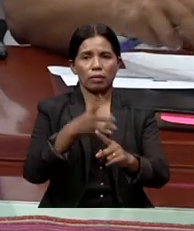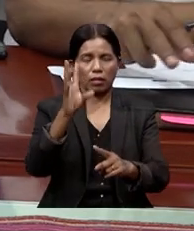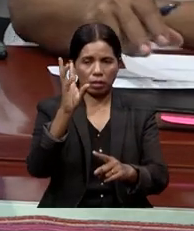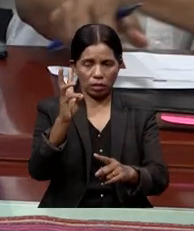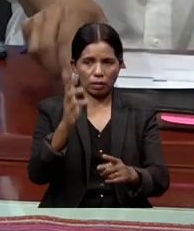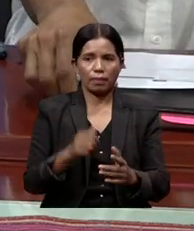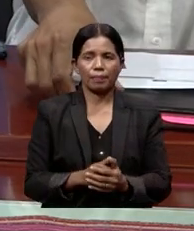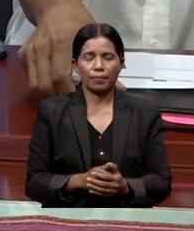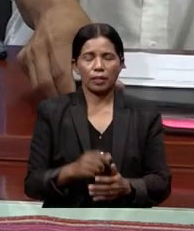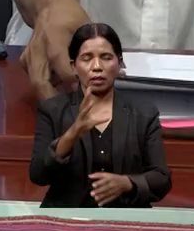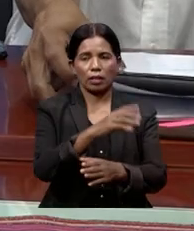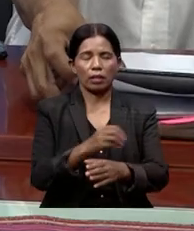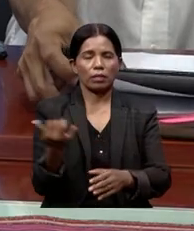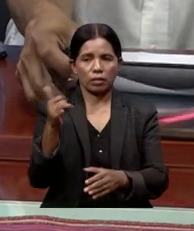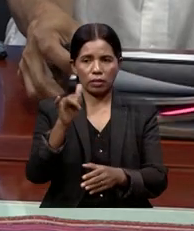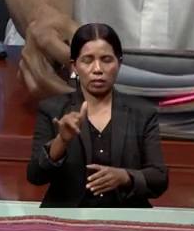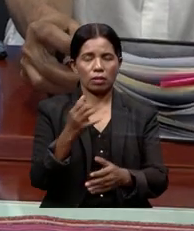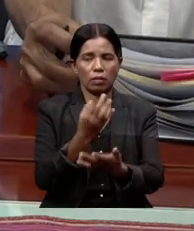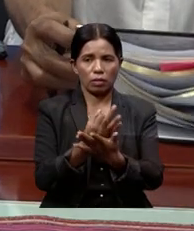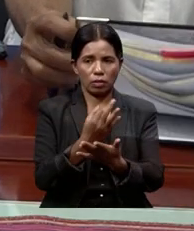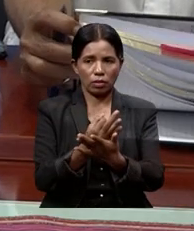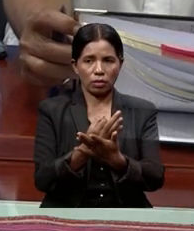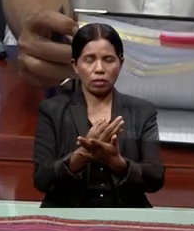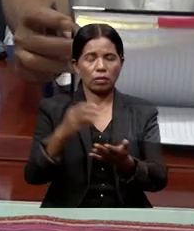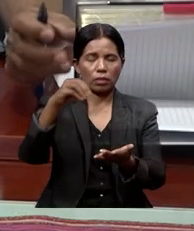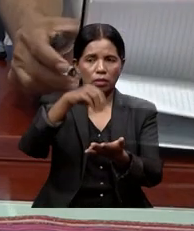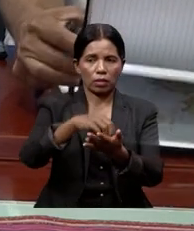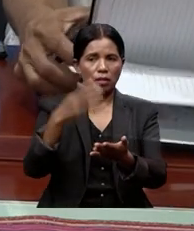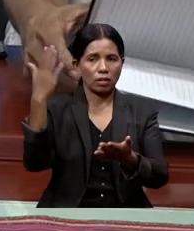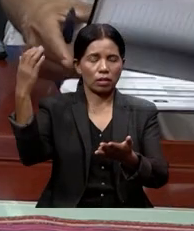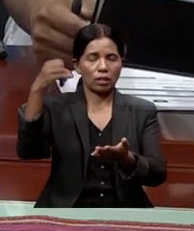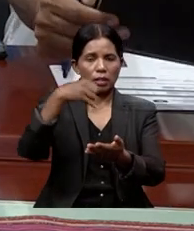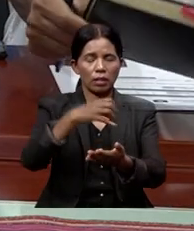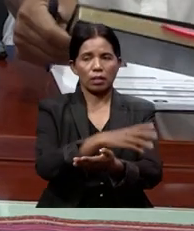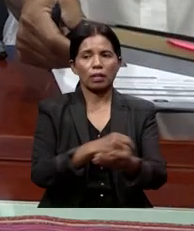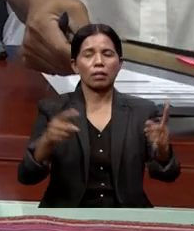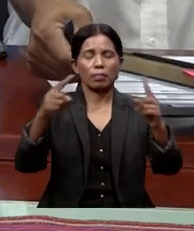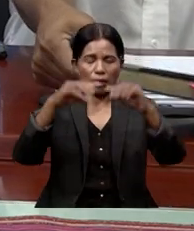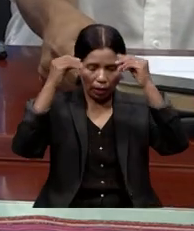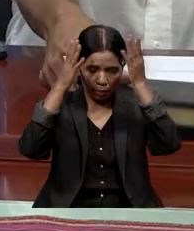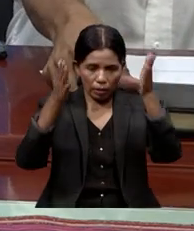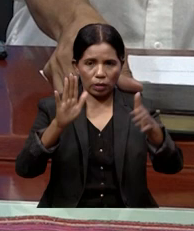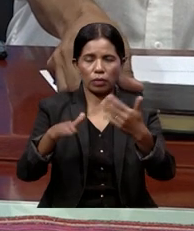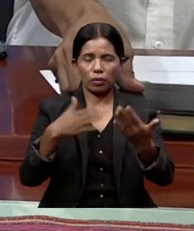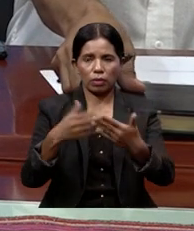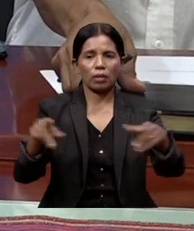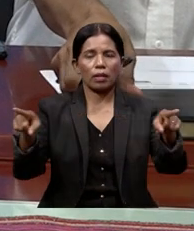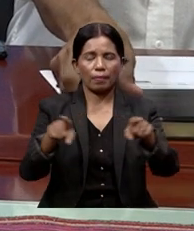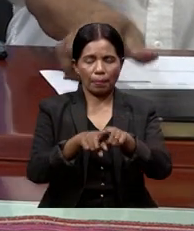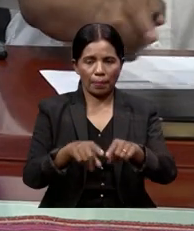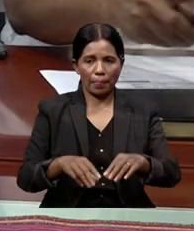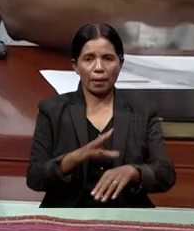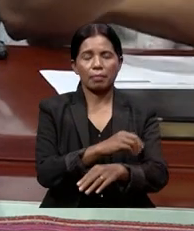nelara, no sernia subsídio de colocação inicial, né, ba professor Sototo Hanesa. Ba